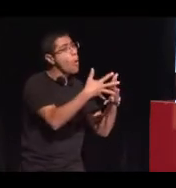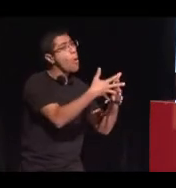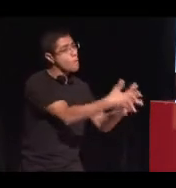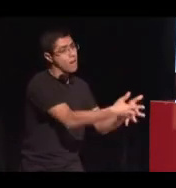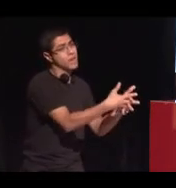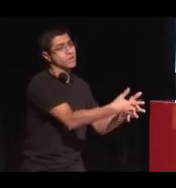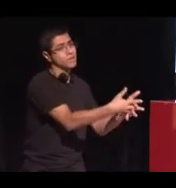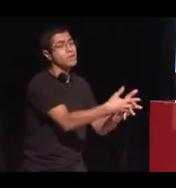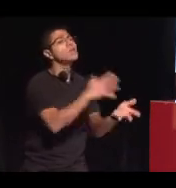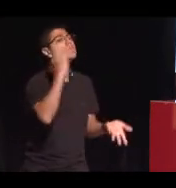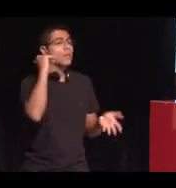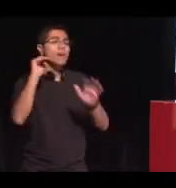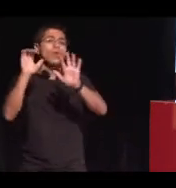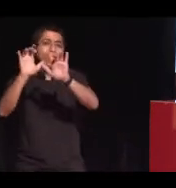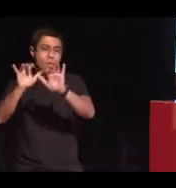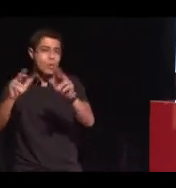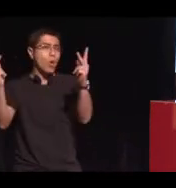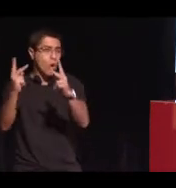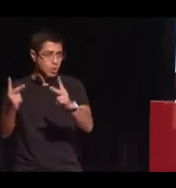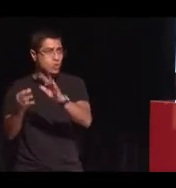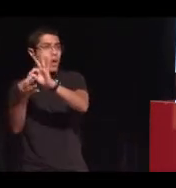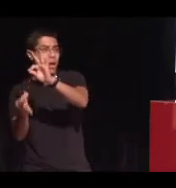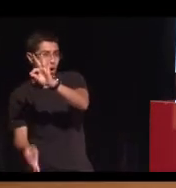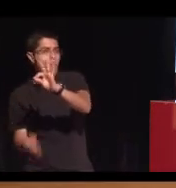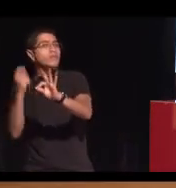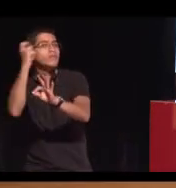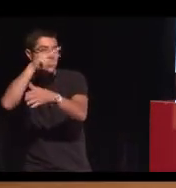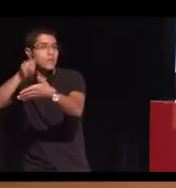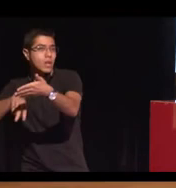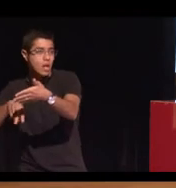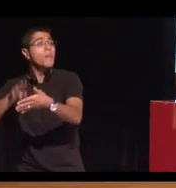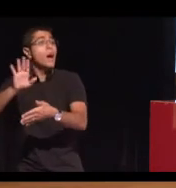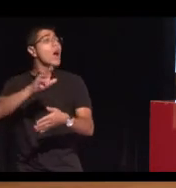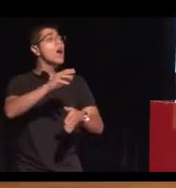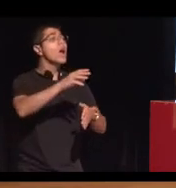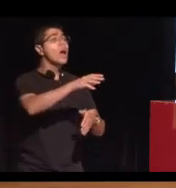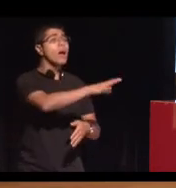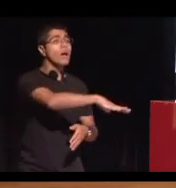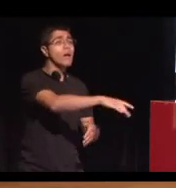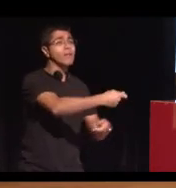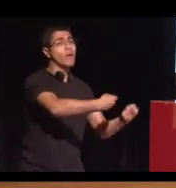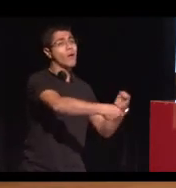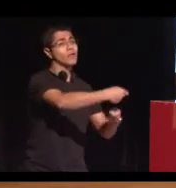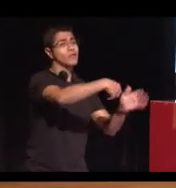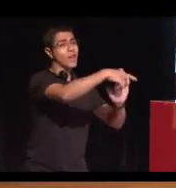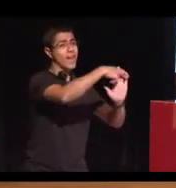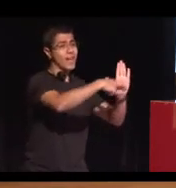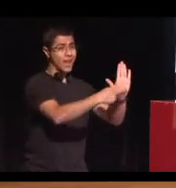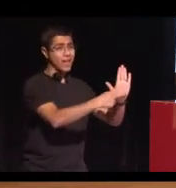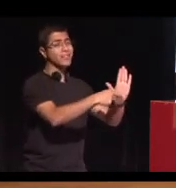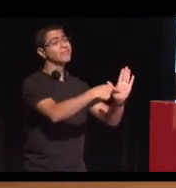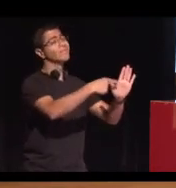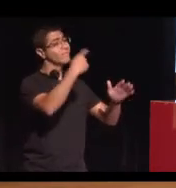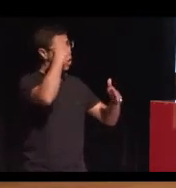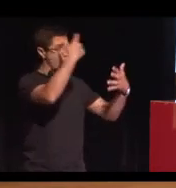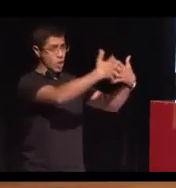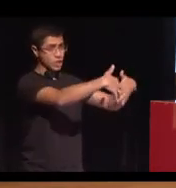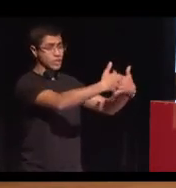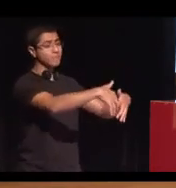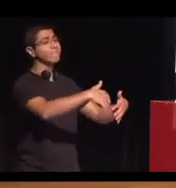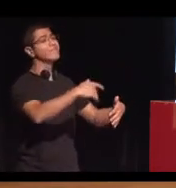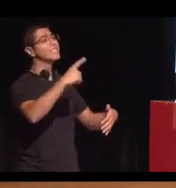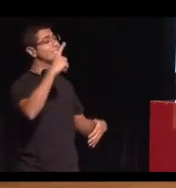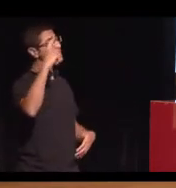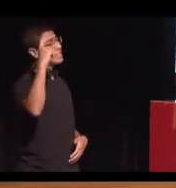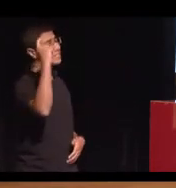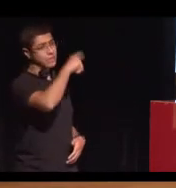código, que a gente já explicou, que era enorme, muito difícil de ler e tudo. A lógica de negócio era muito complicada. Então, o risco